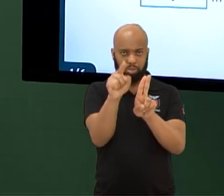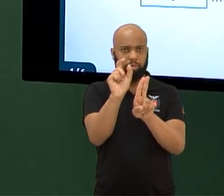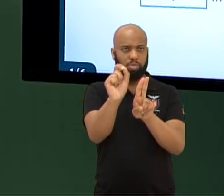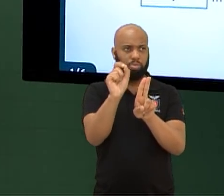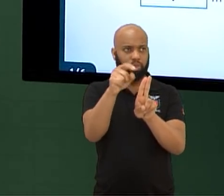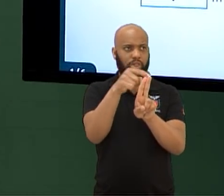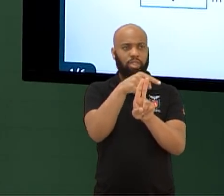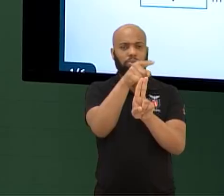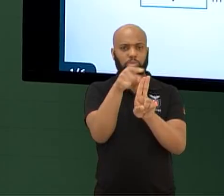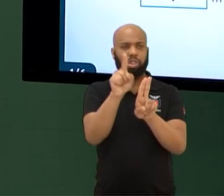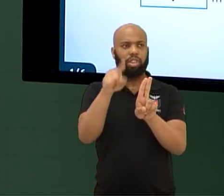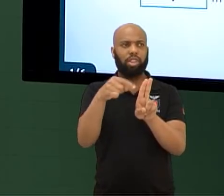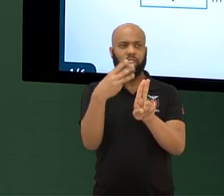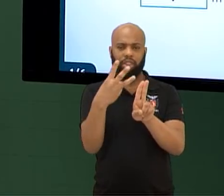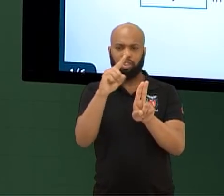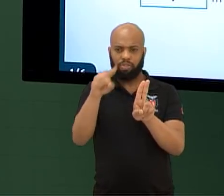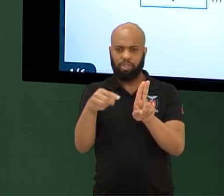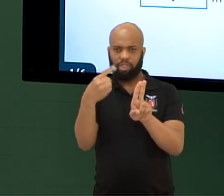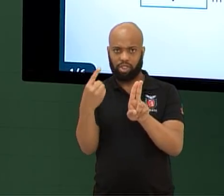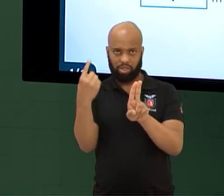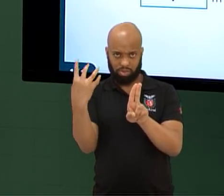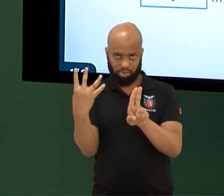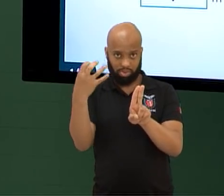π? 3,14.